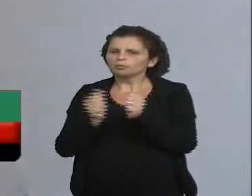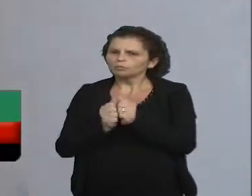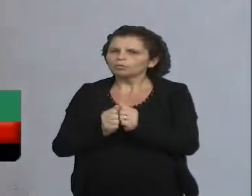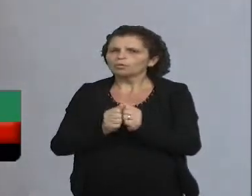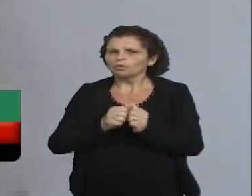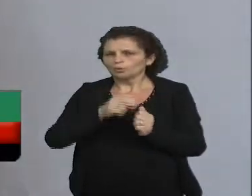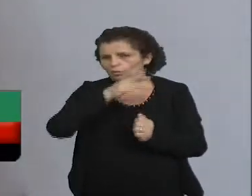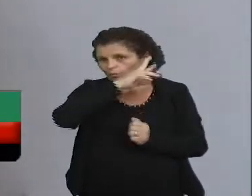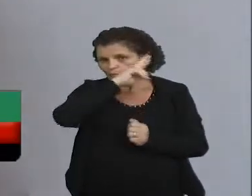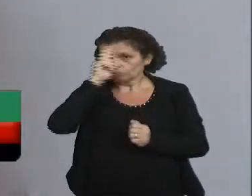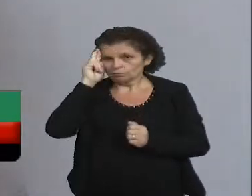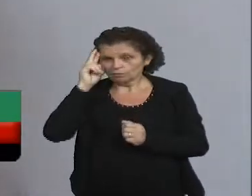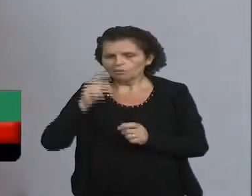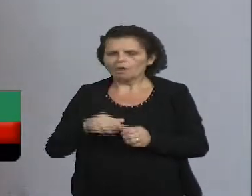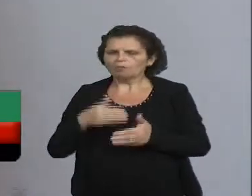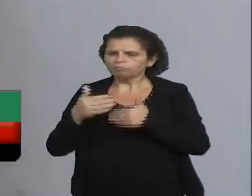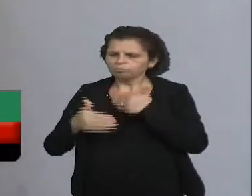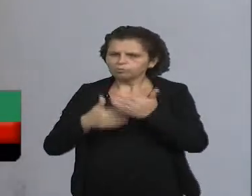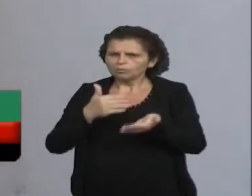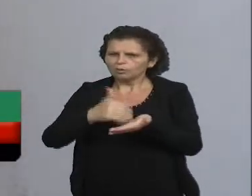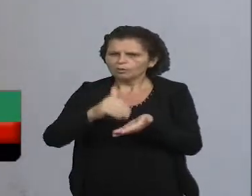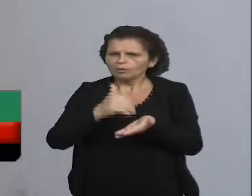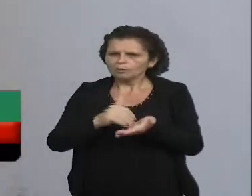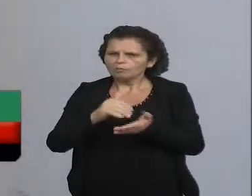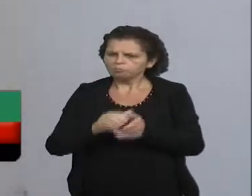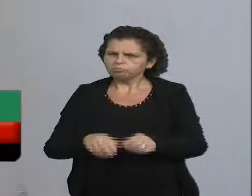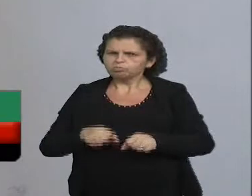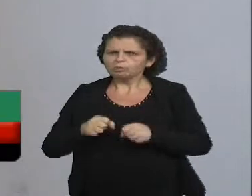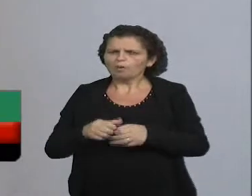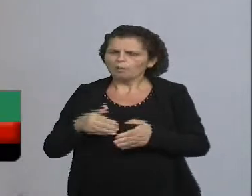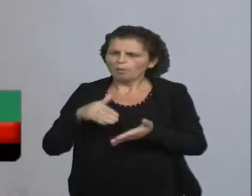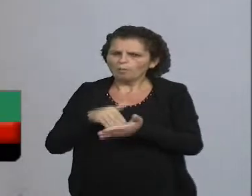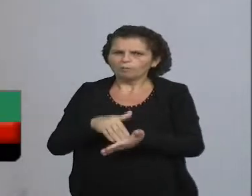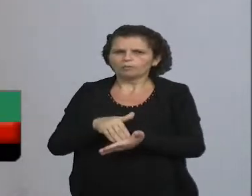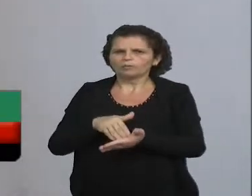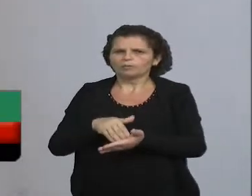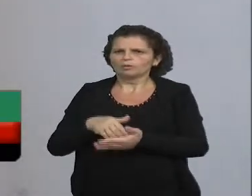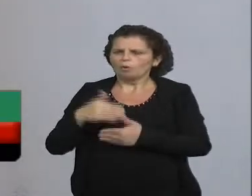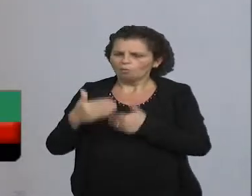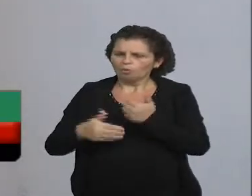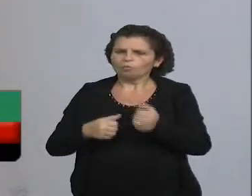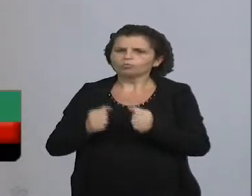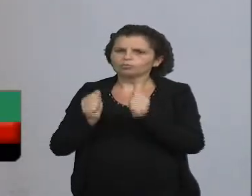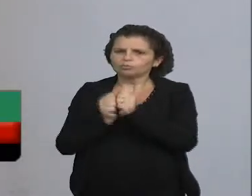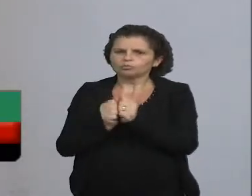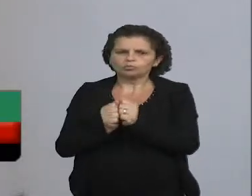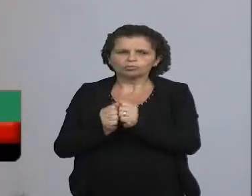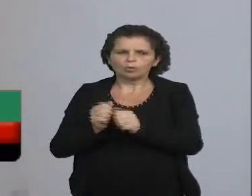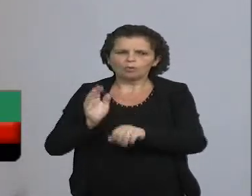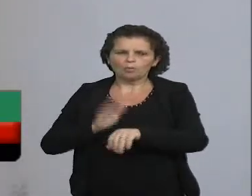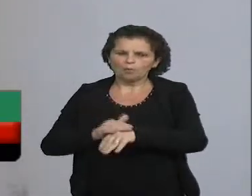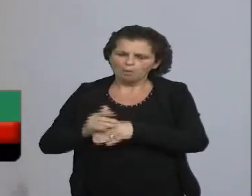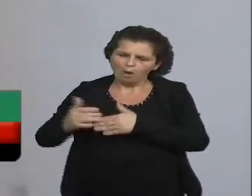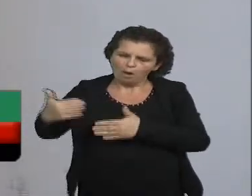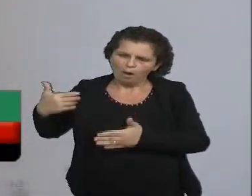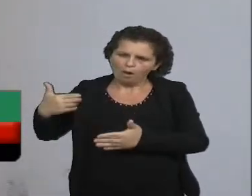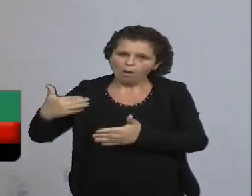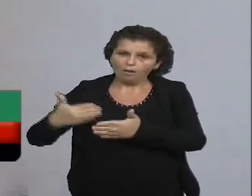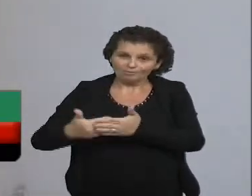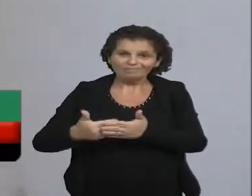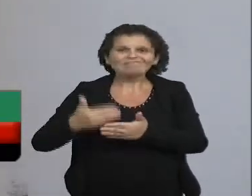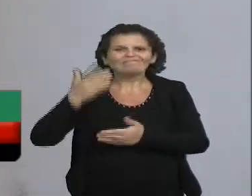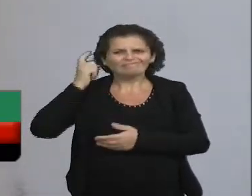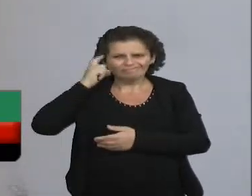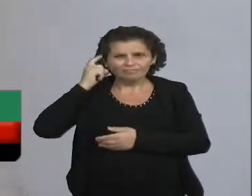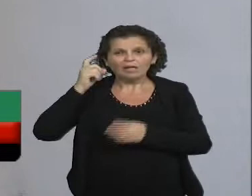na atual gestão, é o secretário de Saúde que está há mais tempo na pasta. Então, mesmo com algumas dificuldades que nós